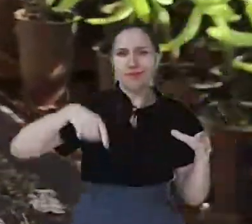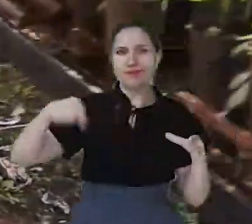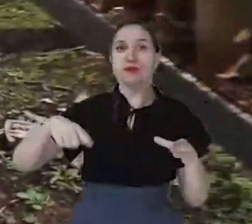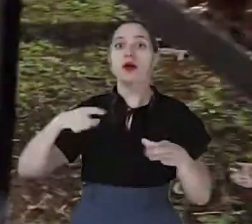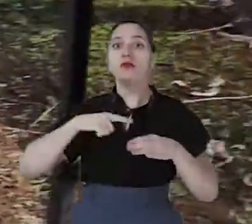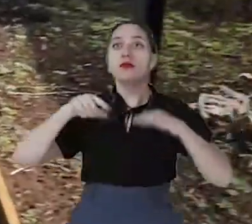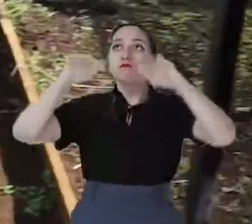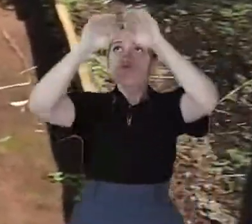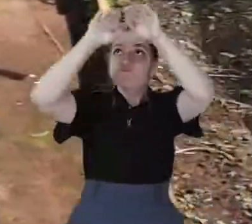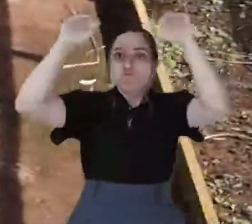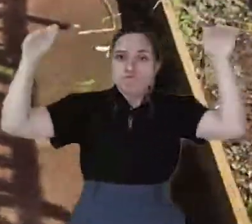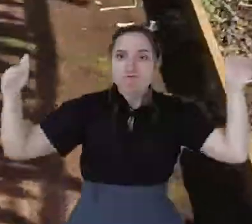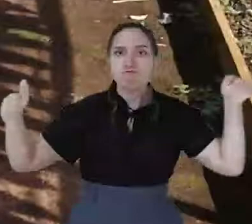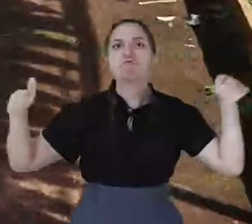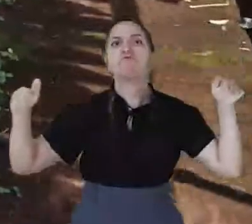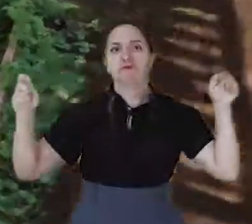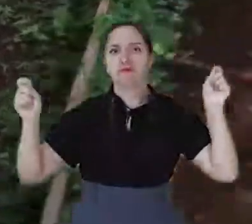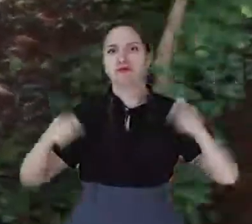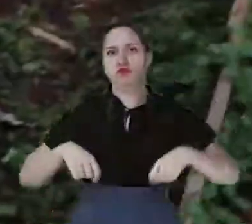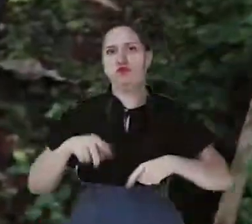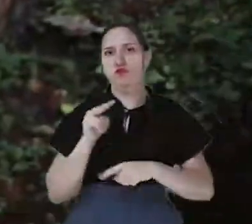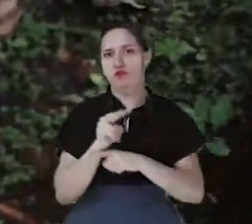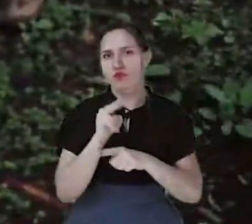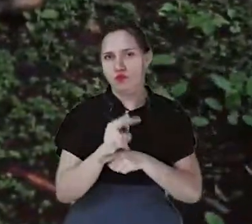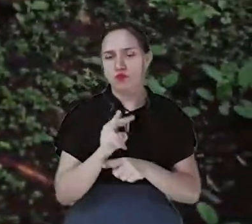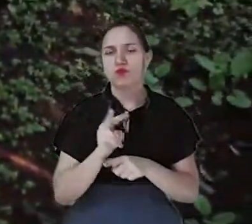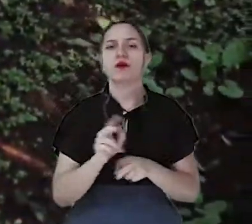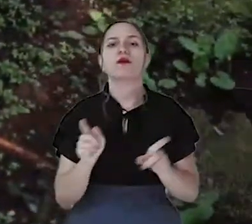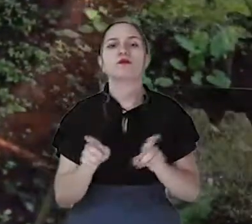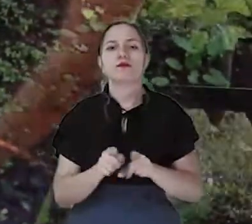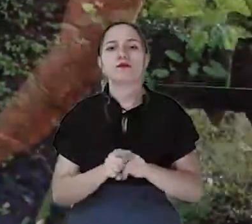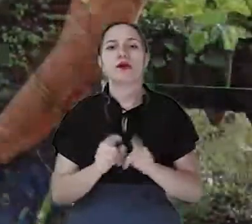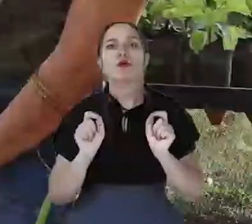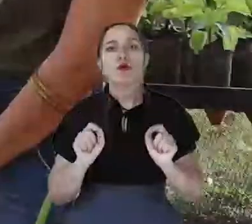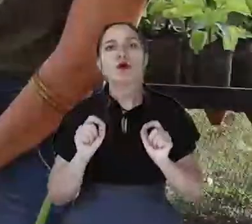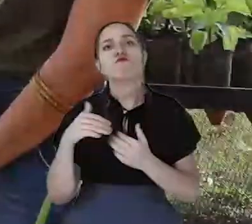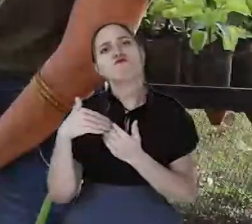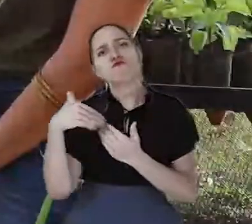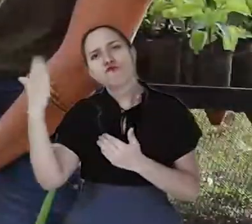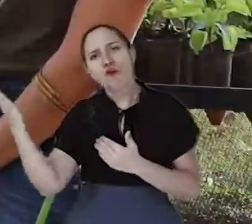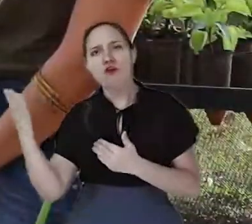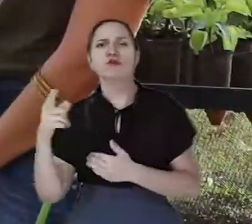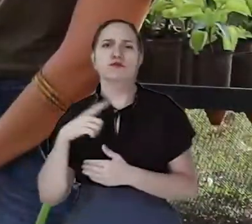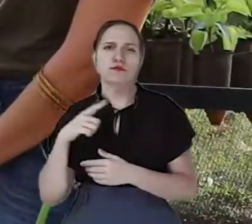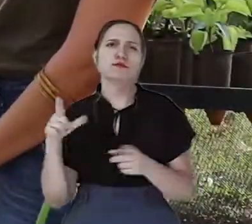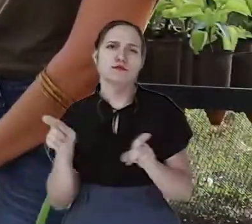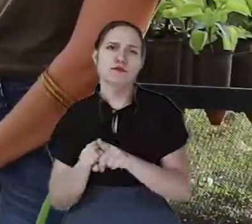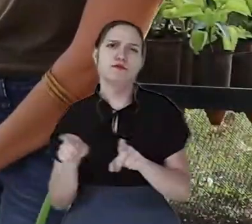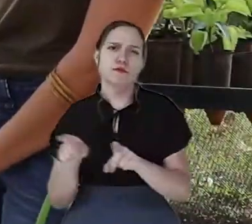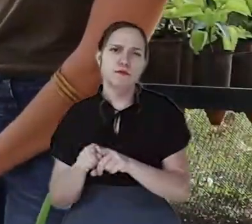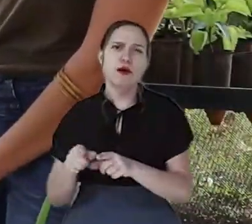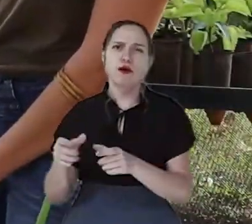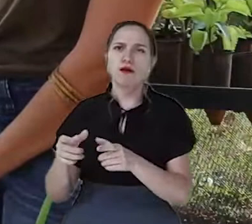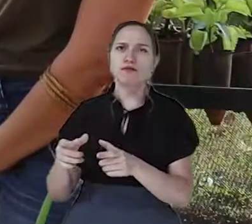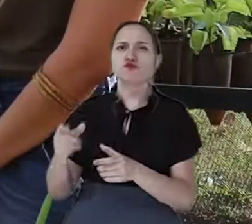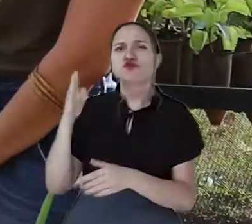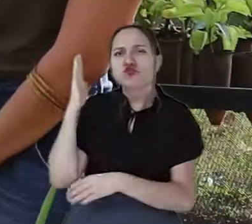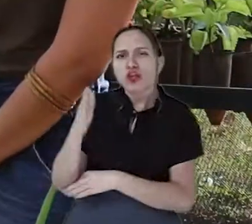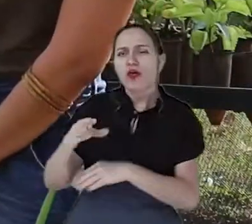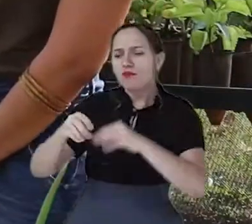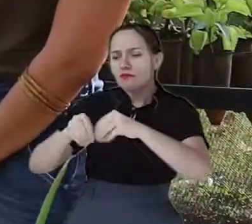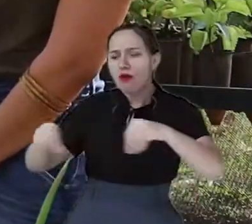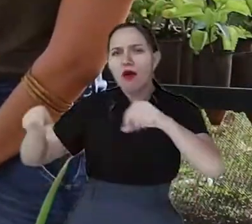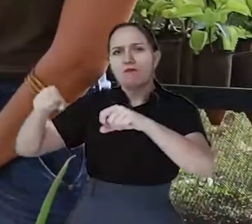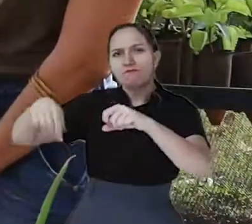onde nós estamos, como é feita também no ambiente aberto, né, nos canteiros diretamente já no ambiente aberto. A outra parte